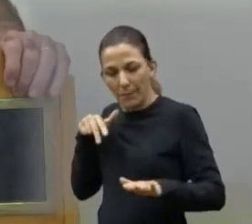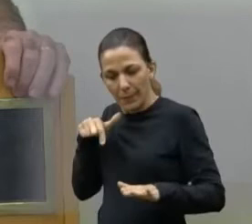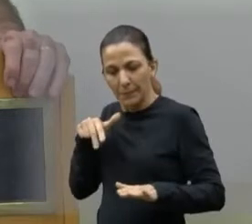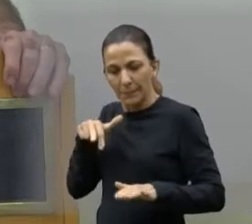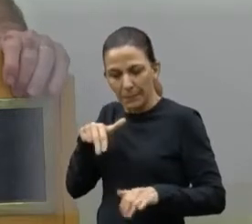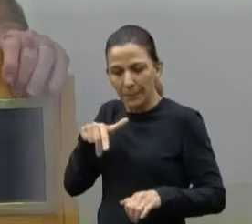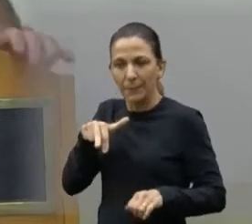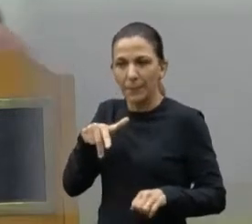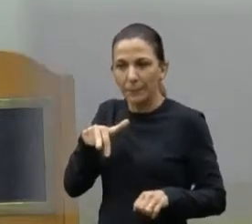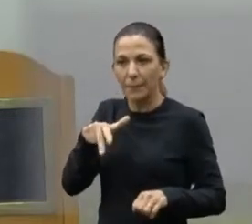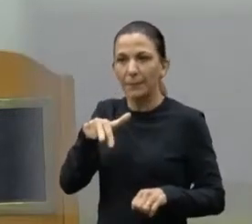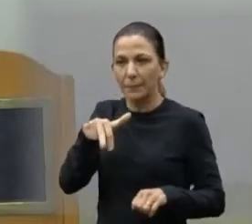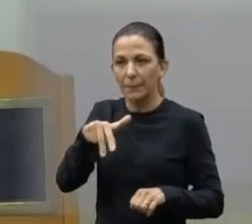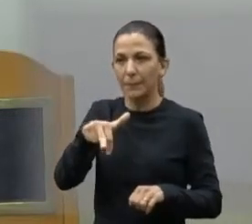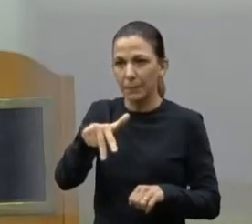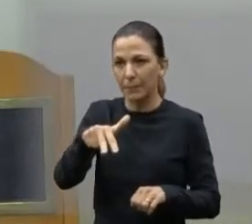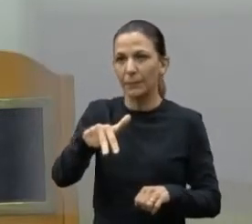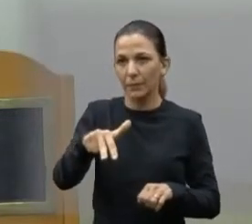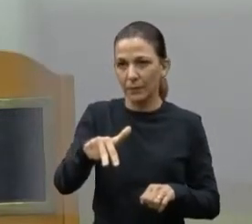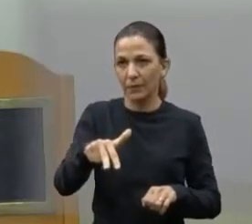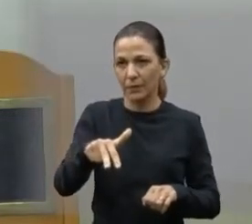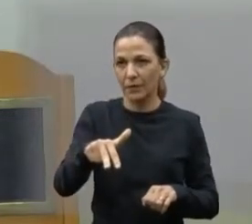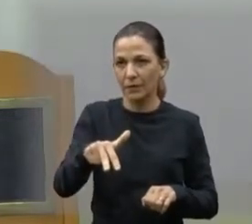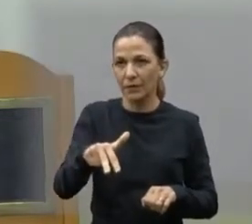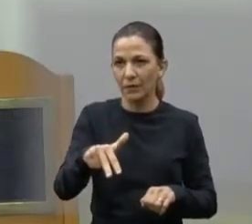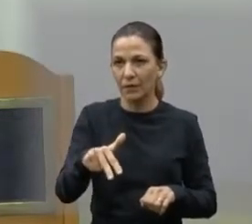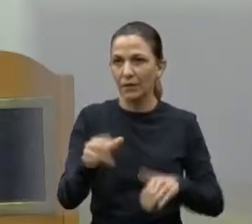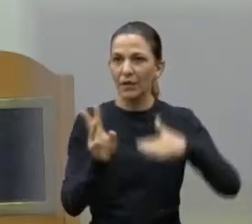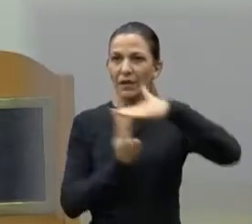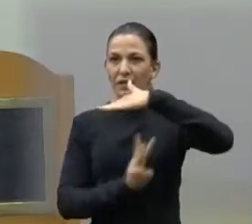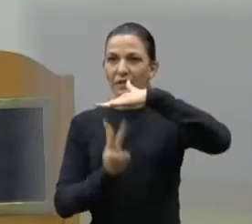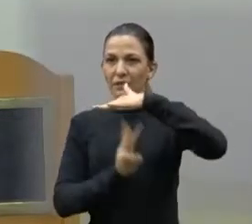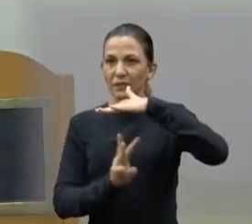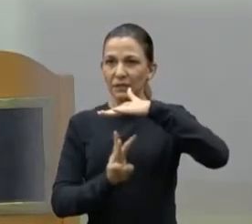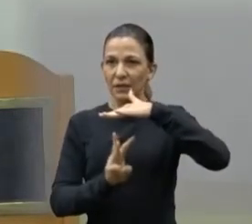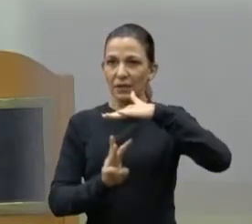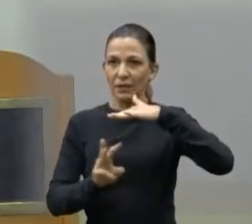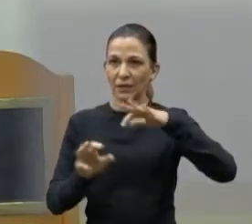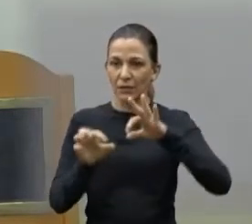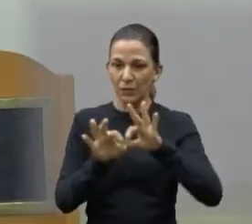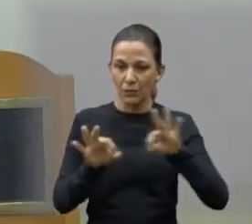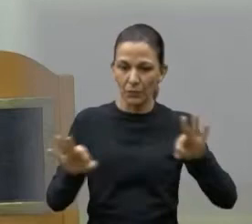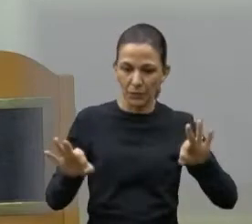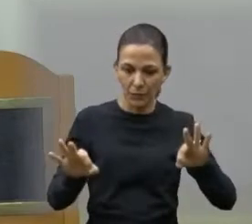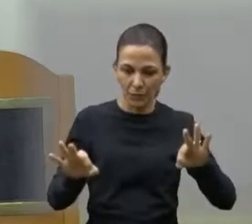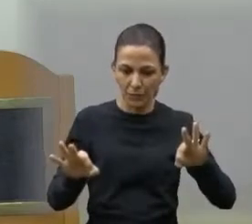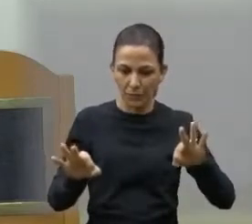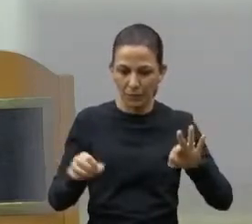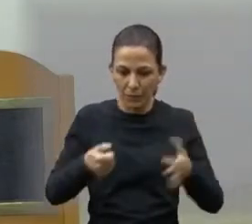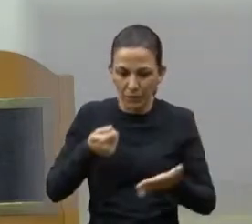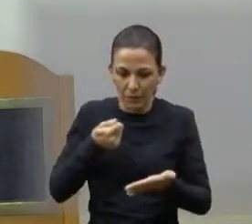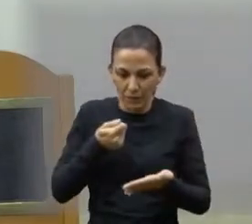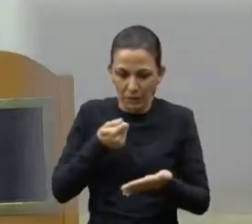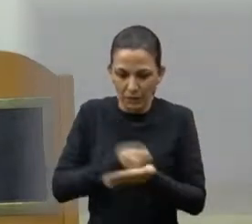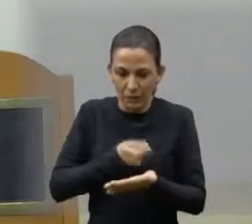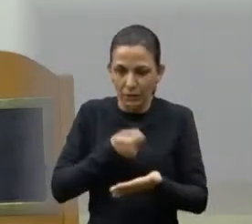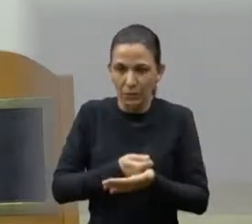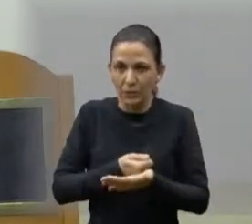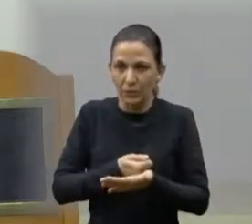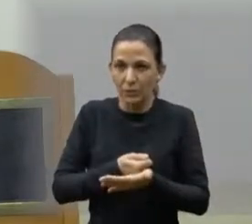ando nas ruas da cidade a terceirizada medindo os buracos para poder cobrar da prefeitura